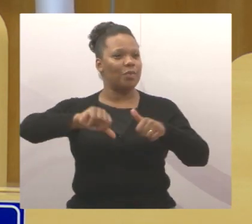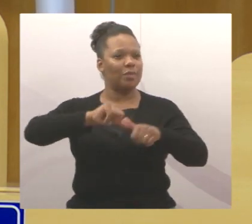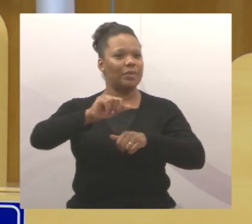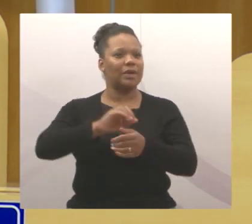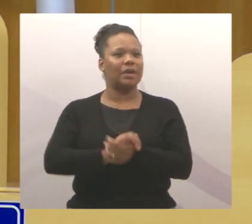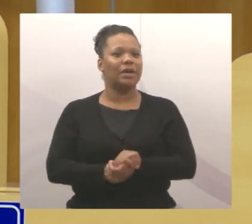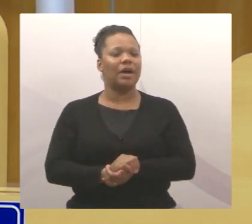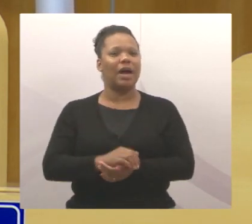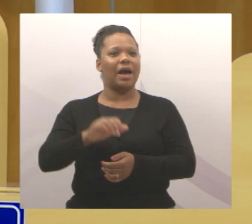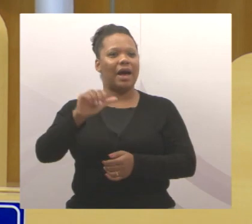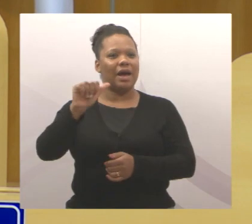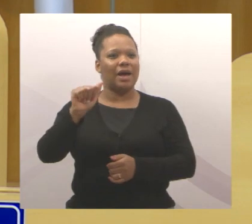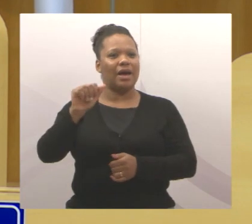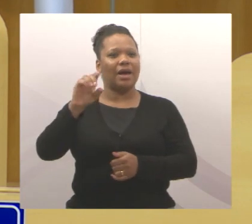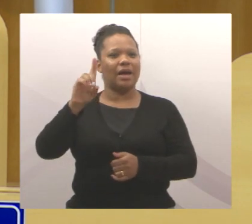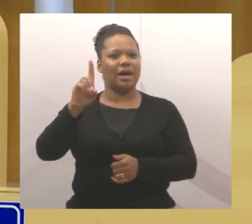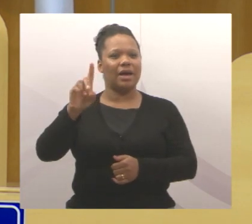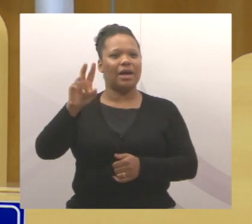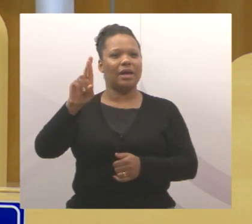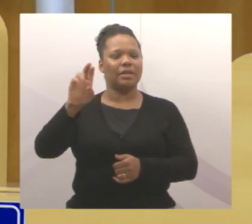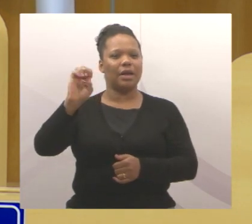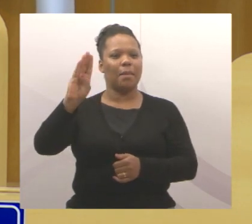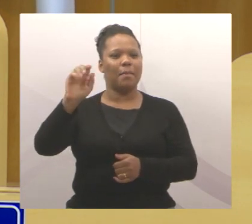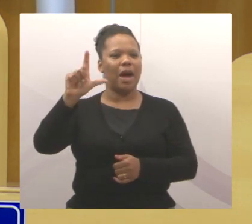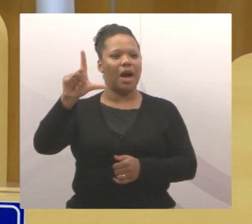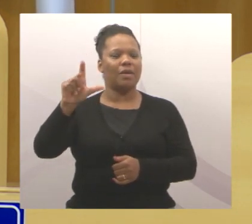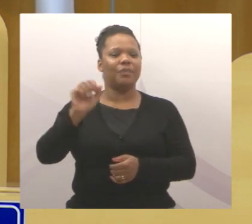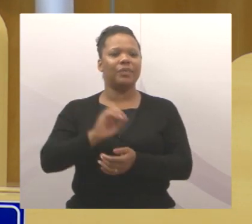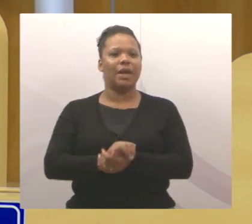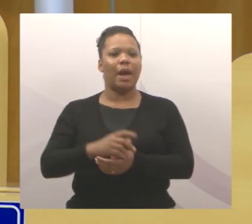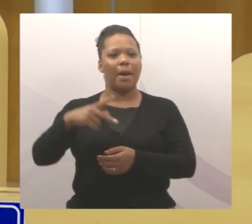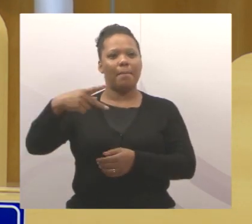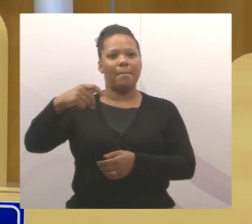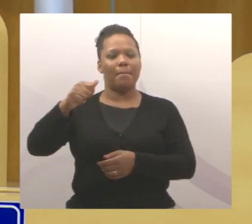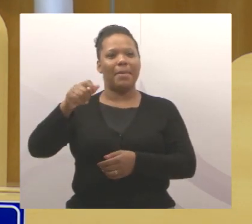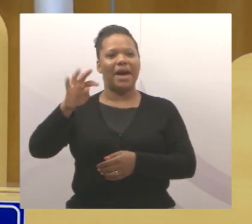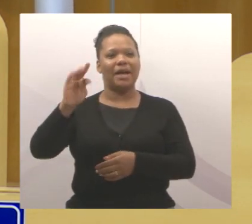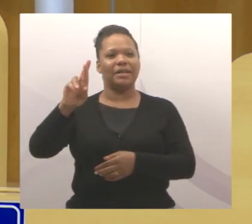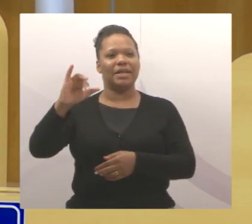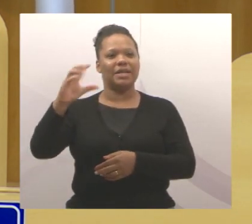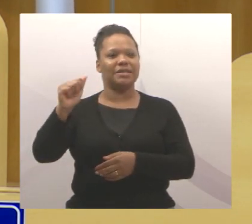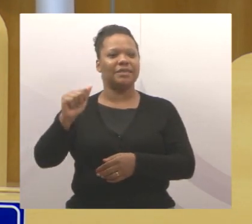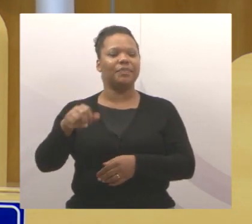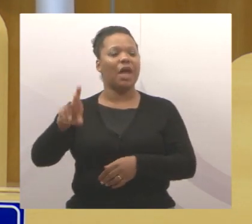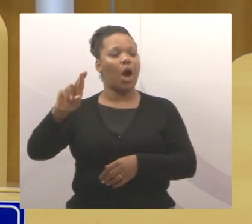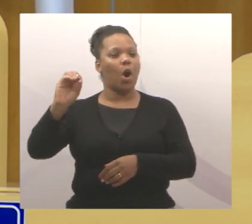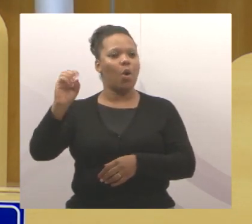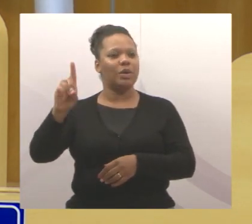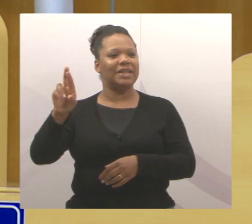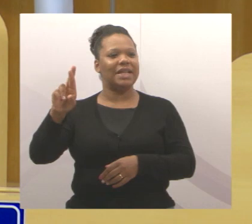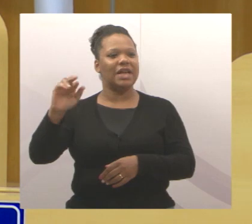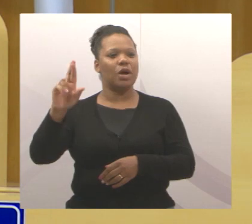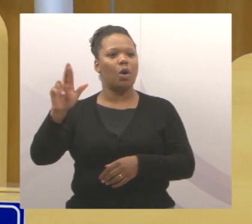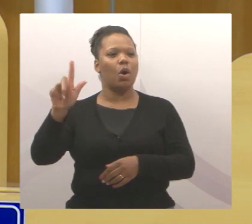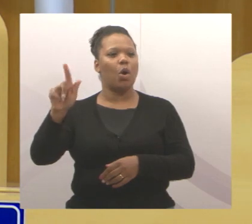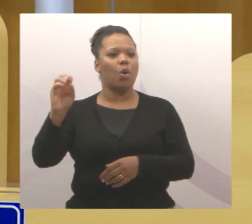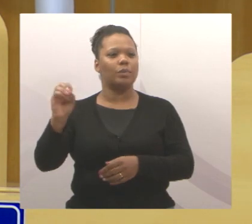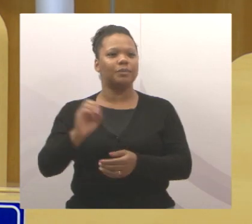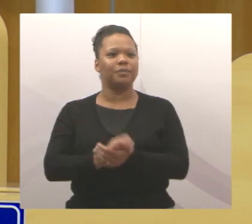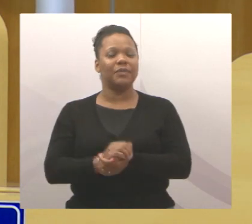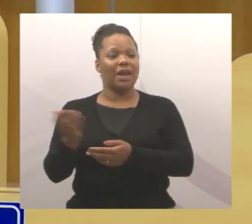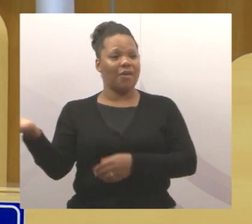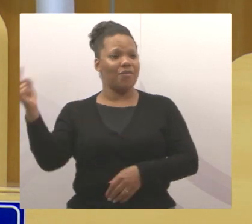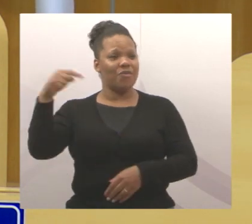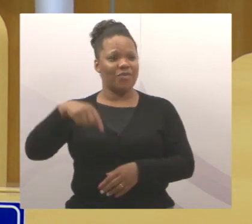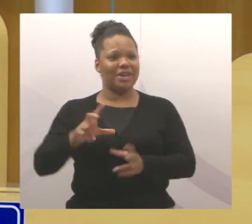vereador Aderbal Sodré, vereadora Patrícia Juliane e ao vereador Rodrigo Salomão. Venho a esta